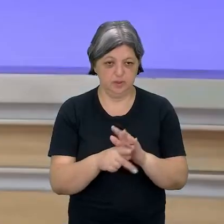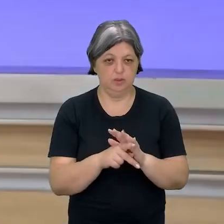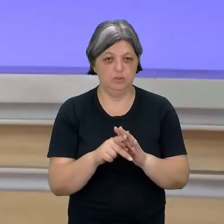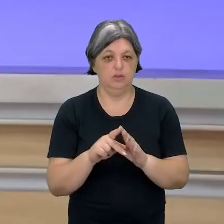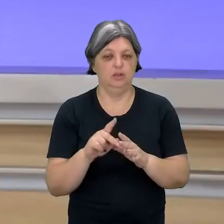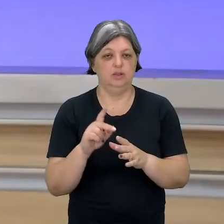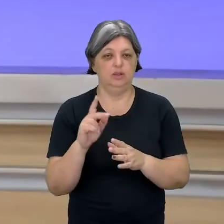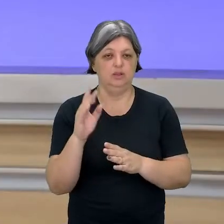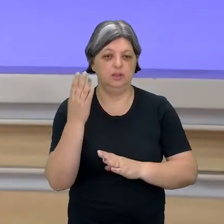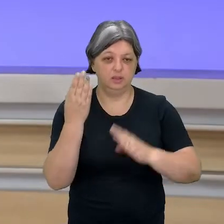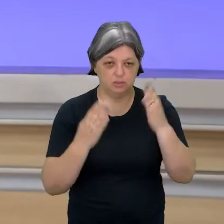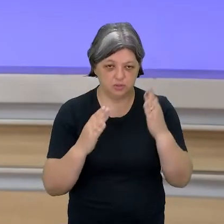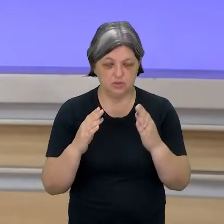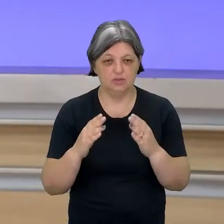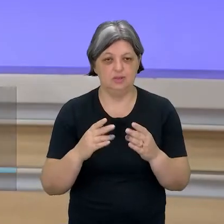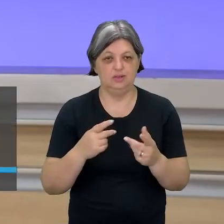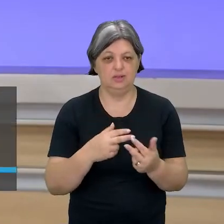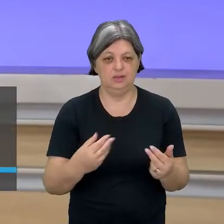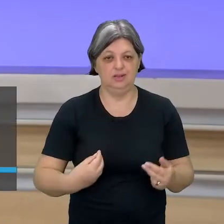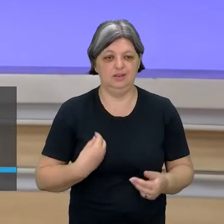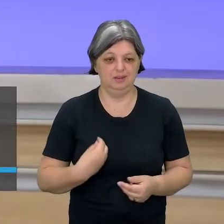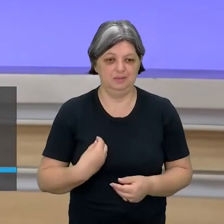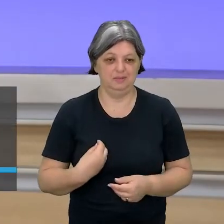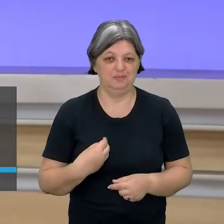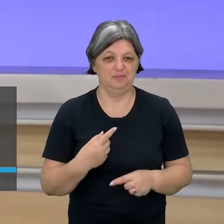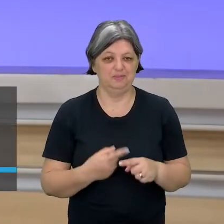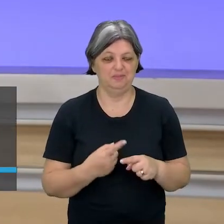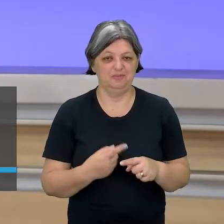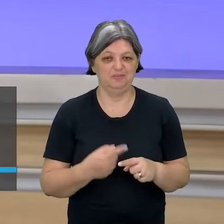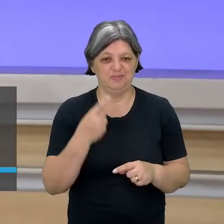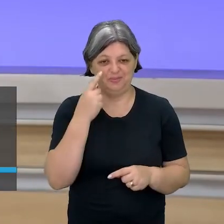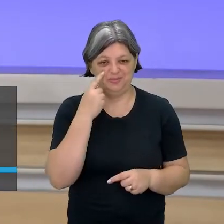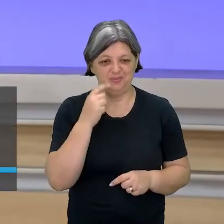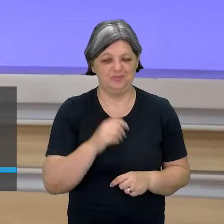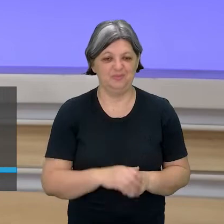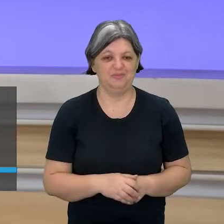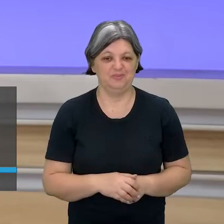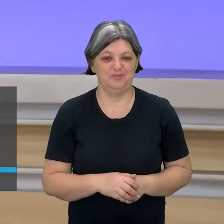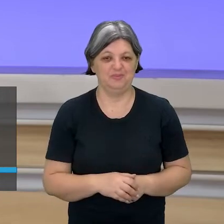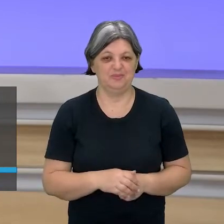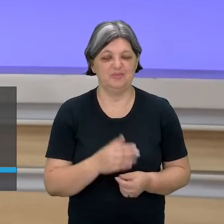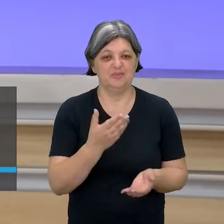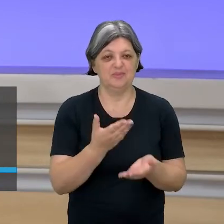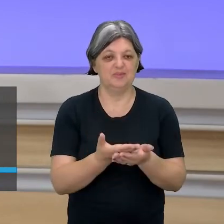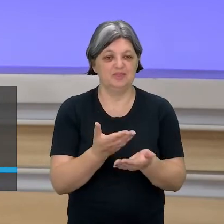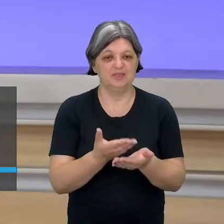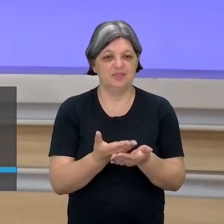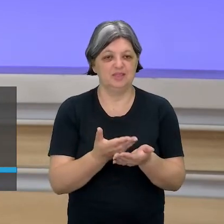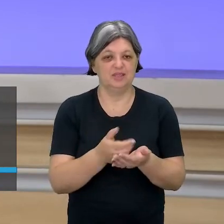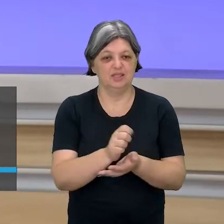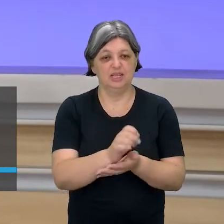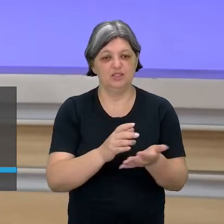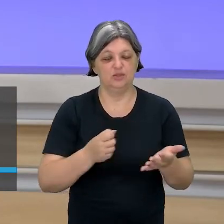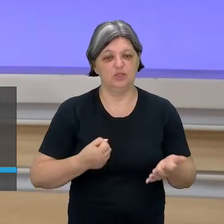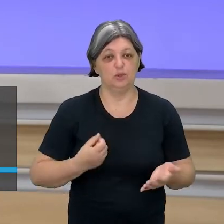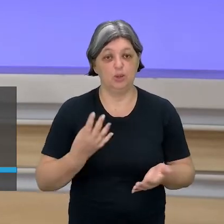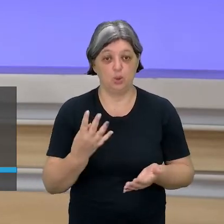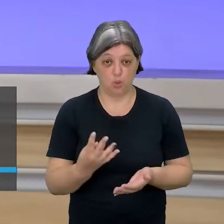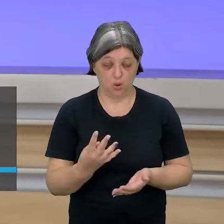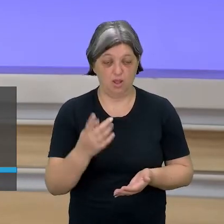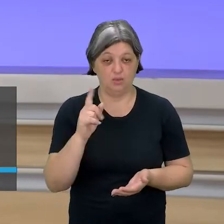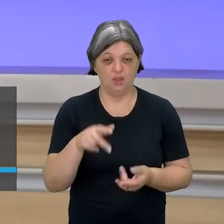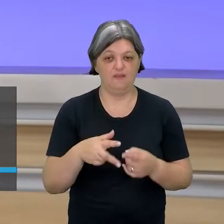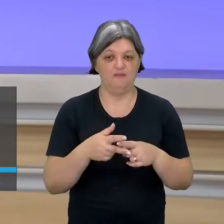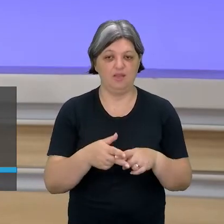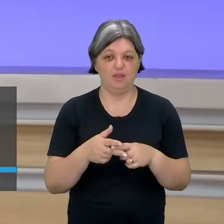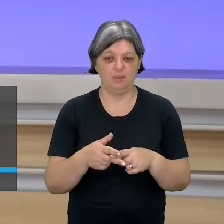gente precisa lembrar, né, que esses conceitos que a gente viu durante aí a nossa atividade 4 são